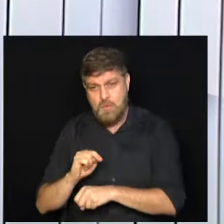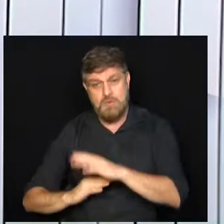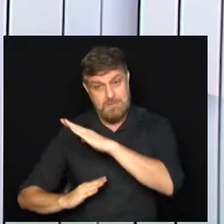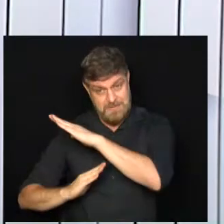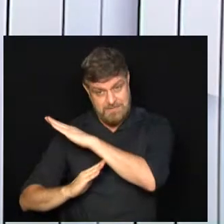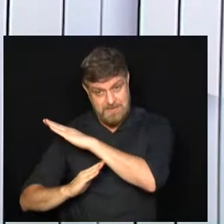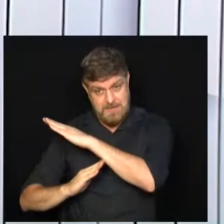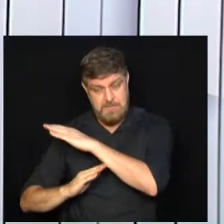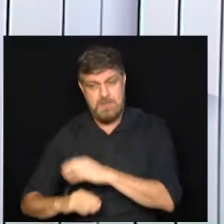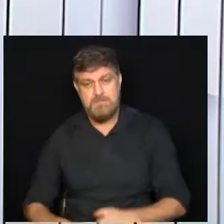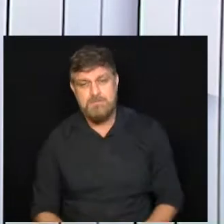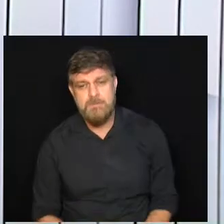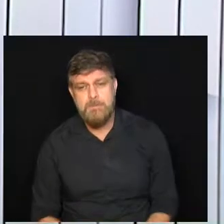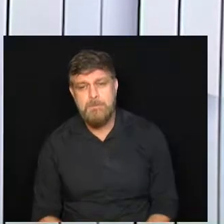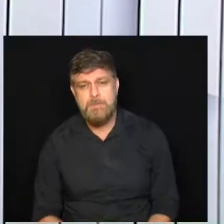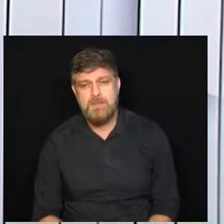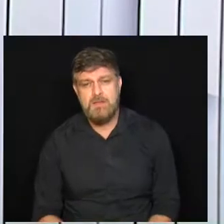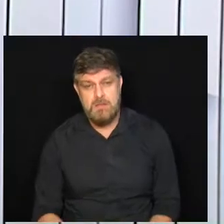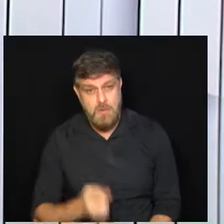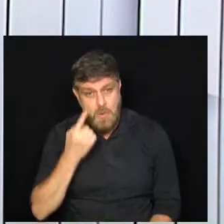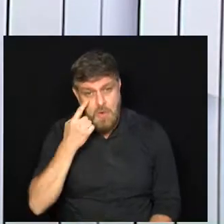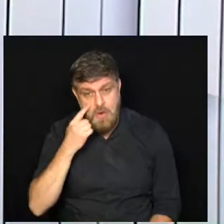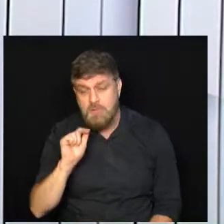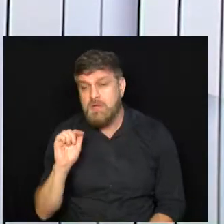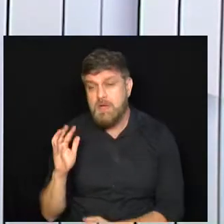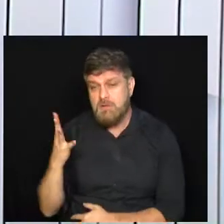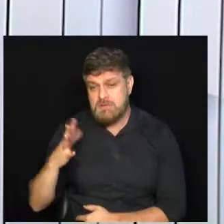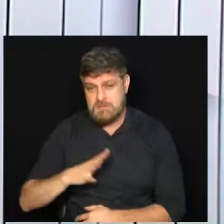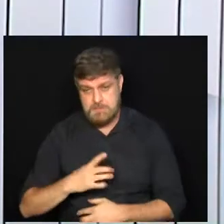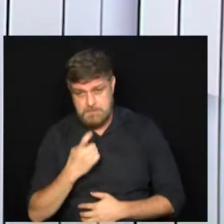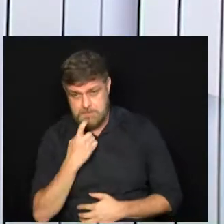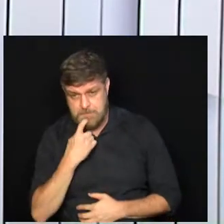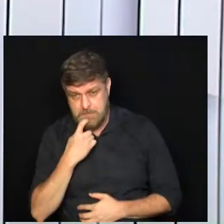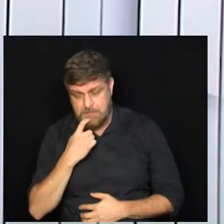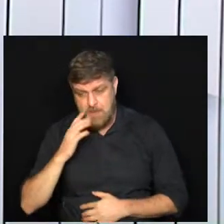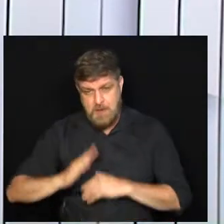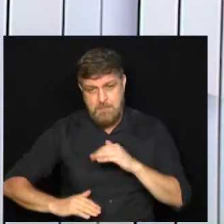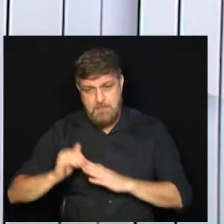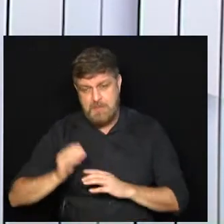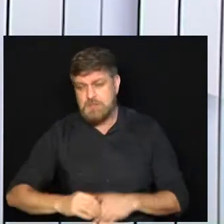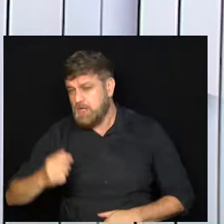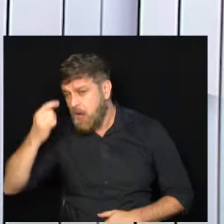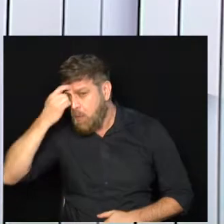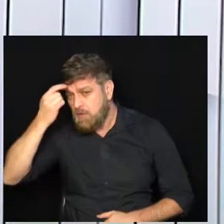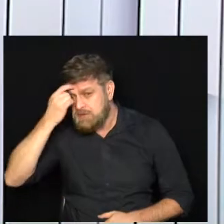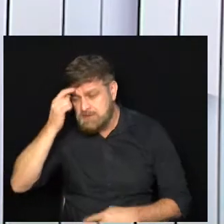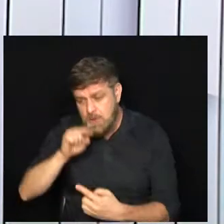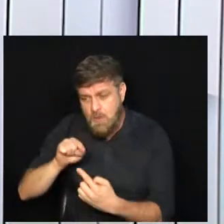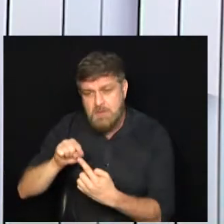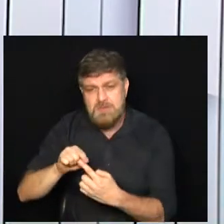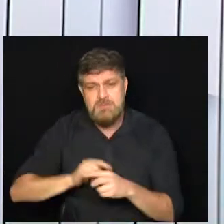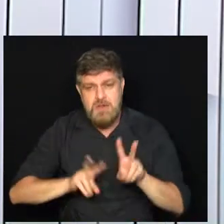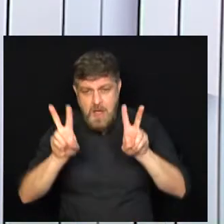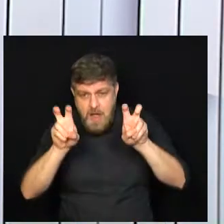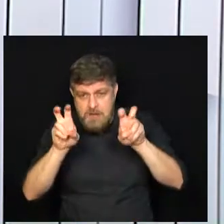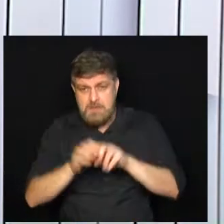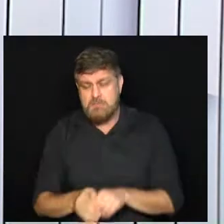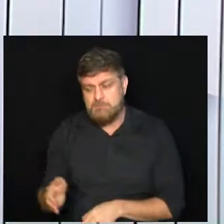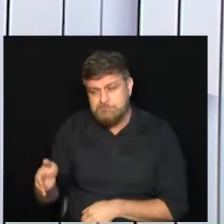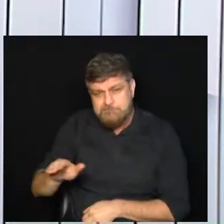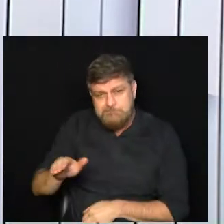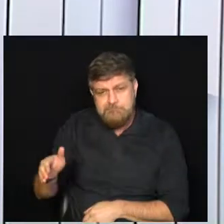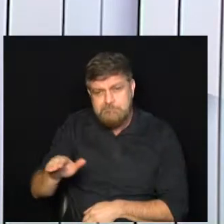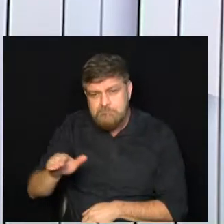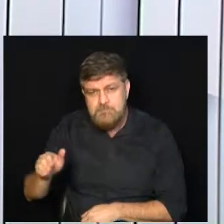youtube.com/TV Câmara Campinas. Olha só, aconteceu aqui em Campinas um ato de conscientização sobre abuso e